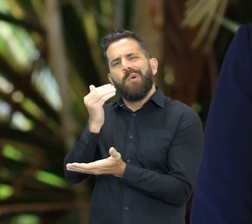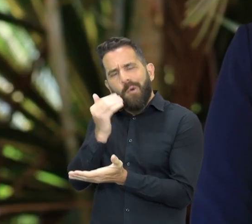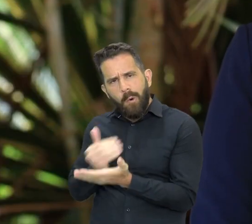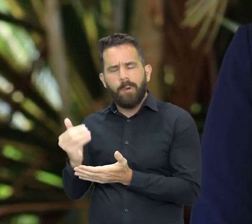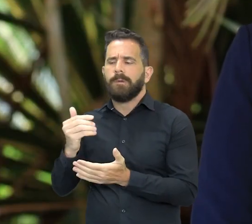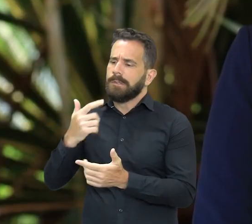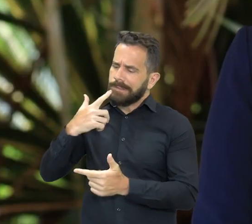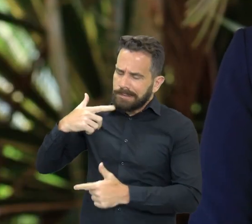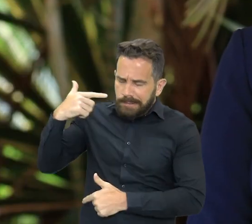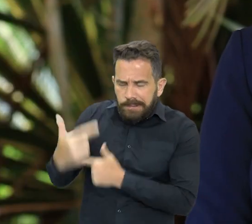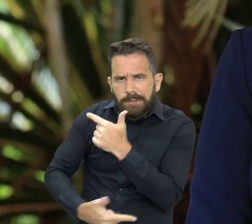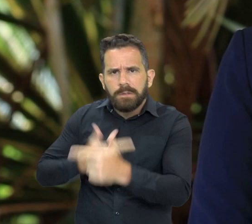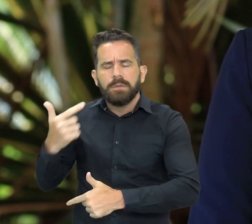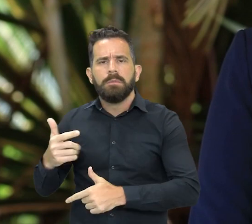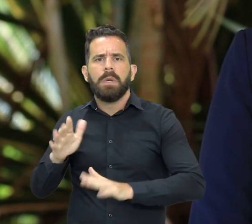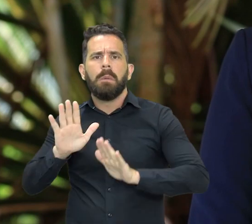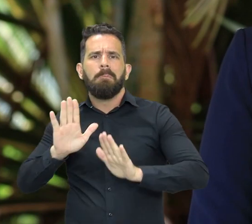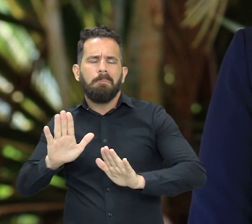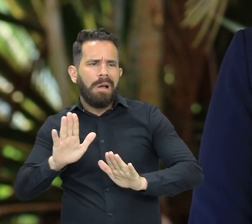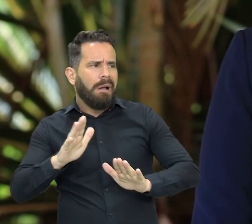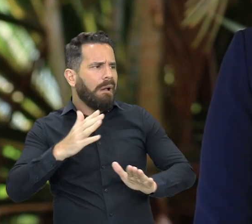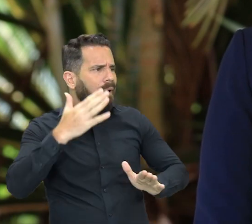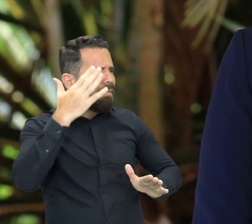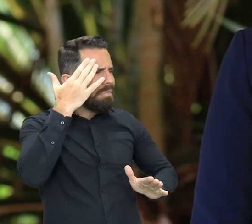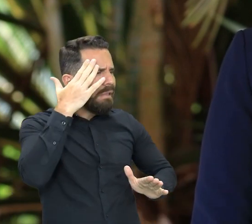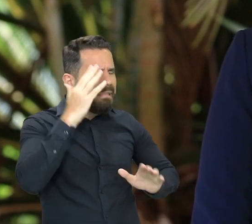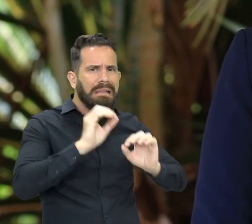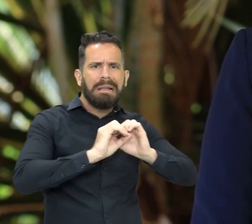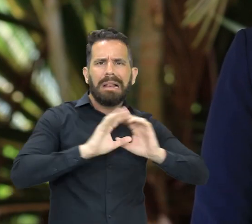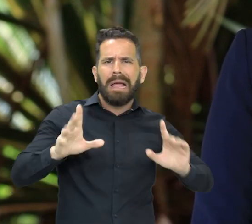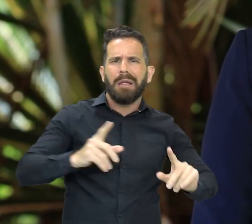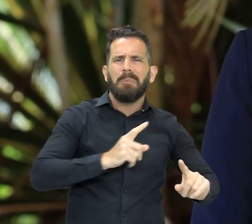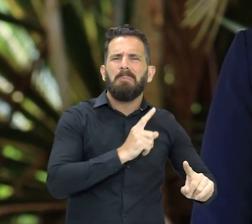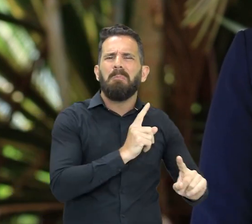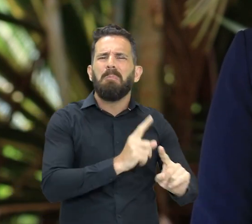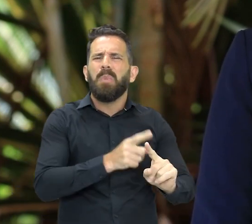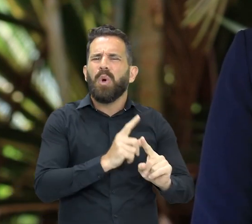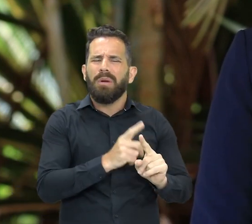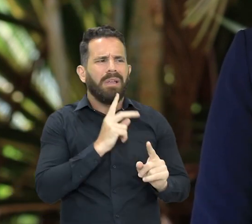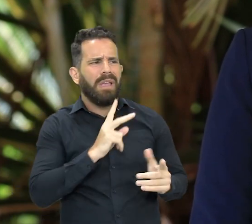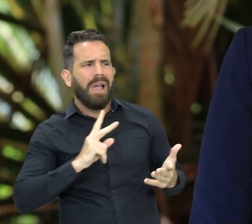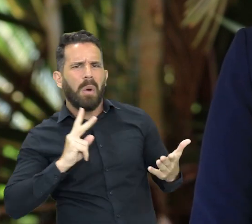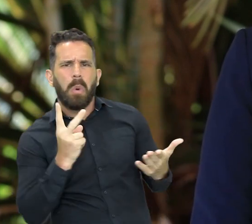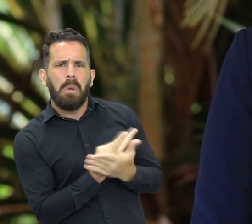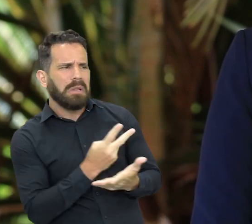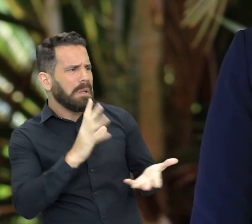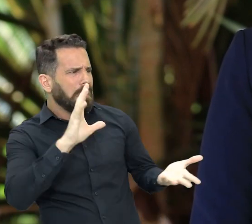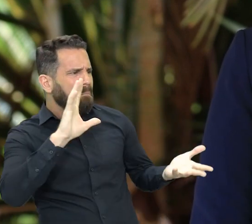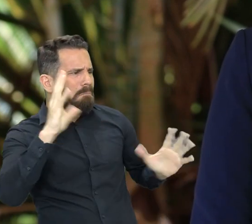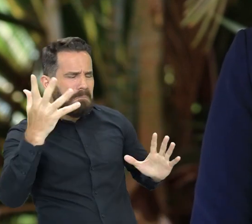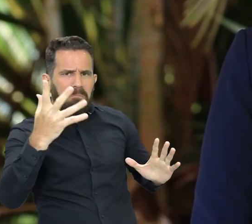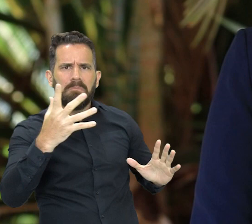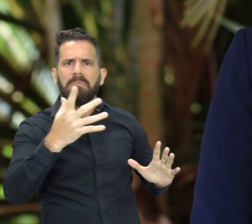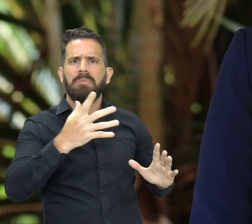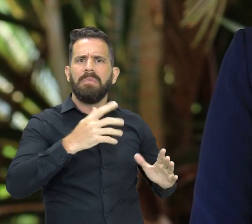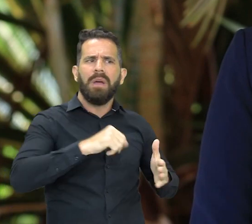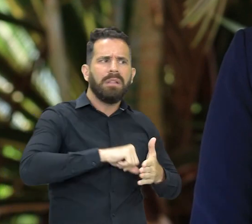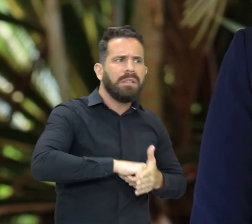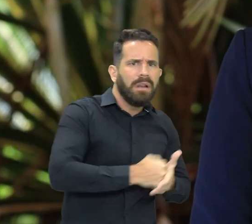começamos, de certa forma, a buscar de forma ativa